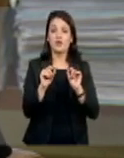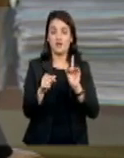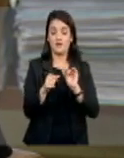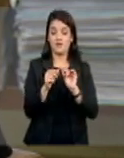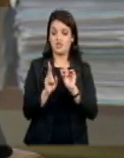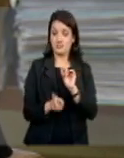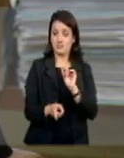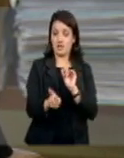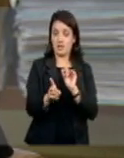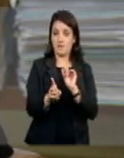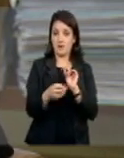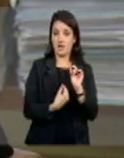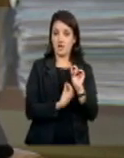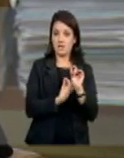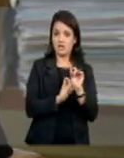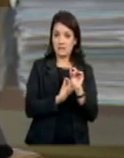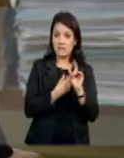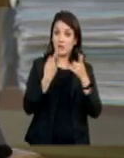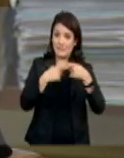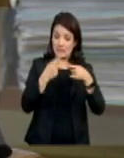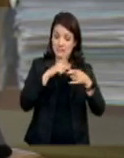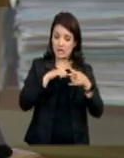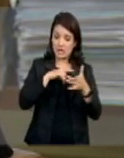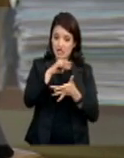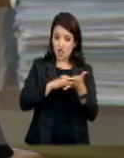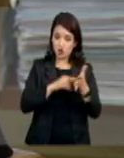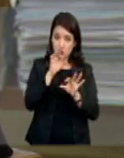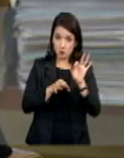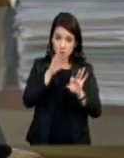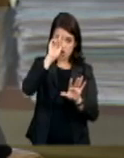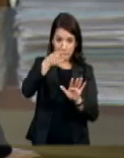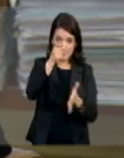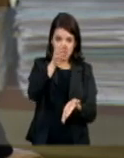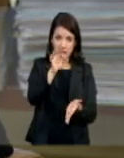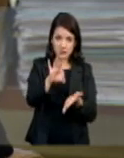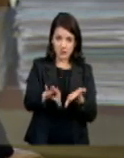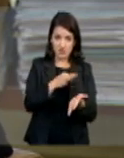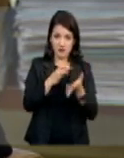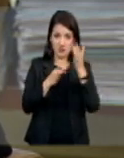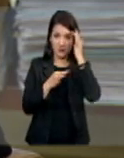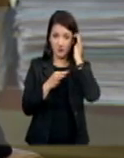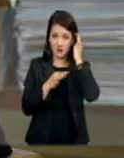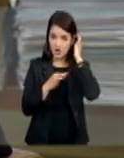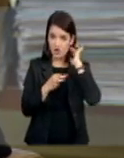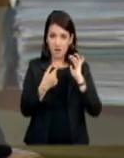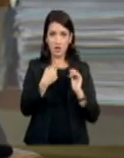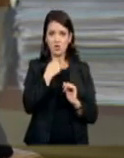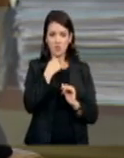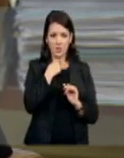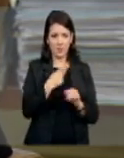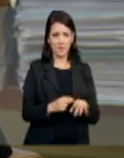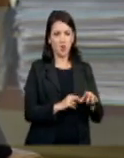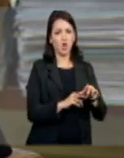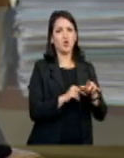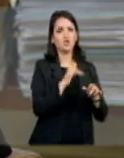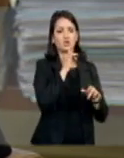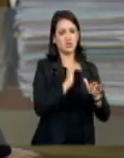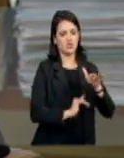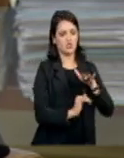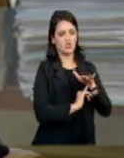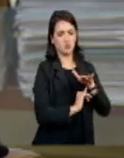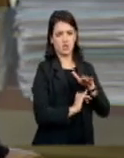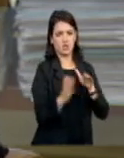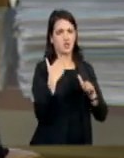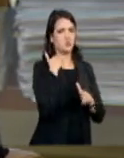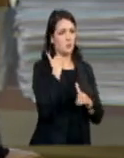a existência de ordem judicial sem o que não se imporá a instituição financeira o dever de fornecer